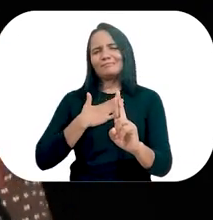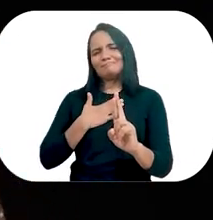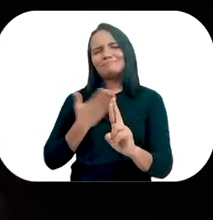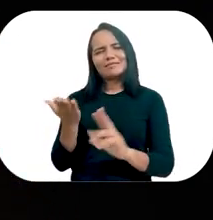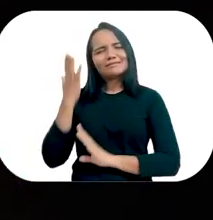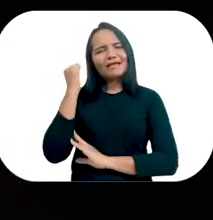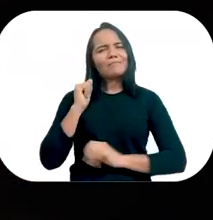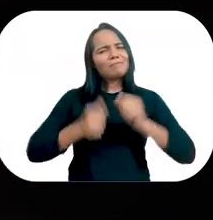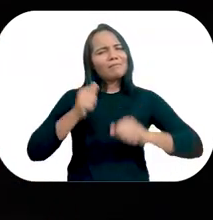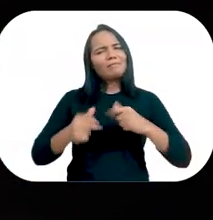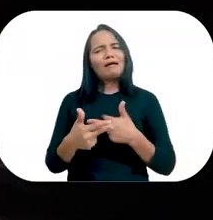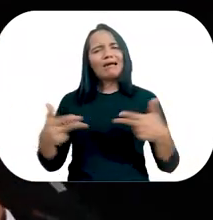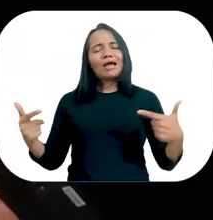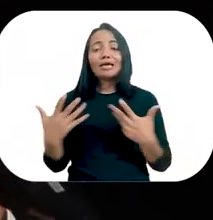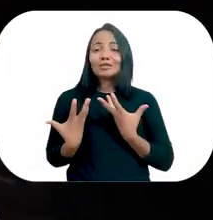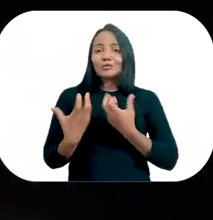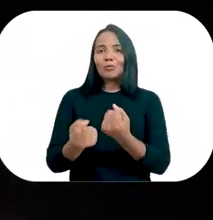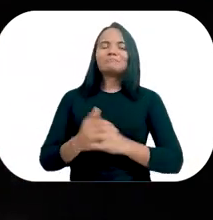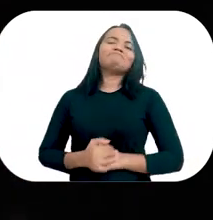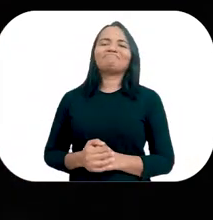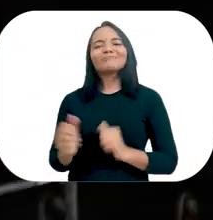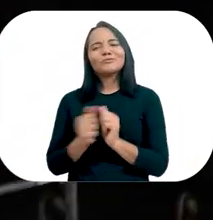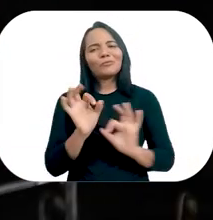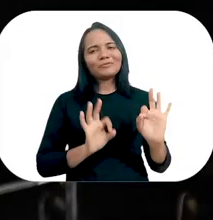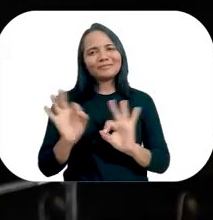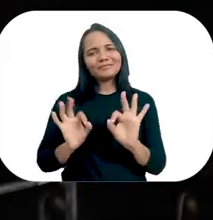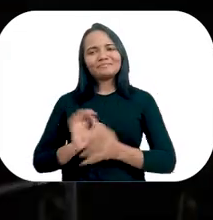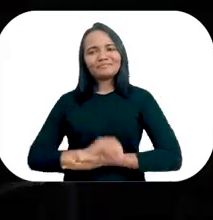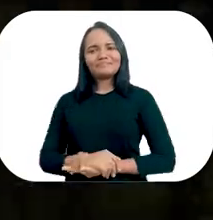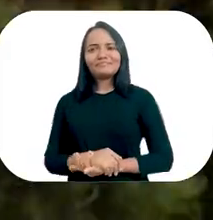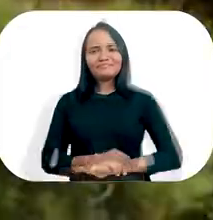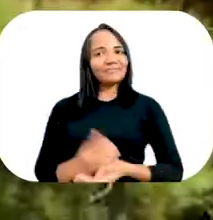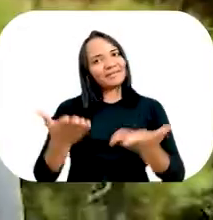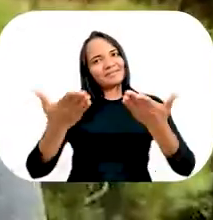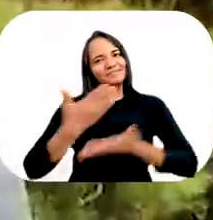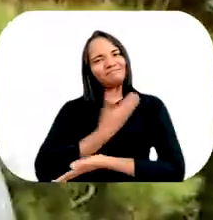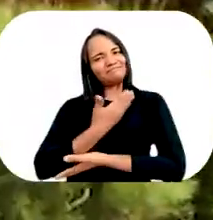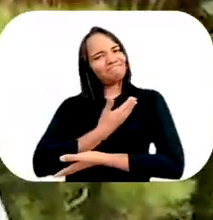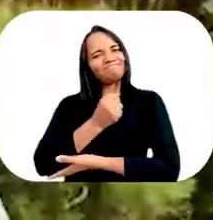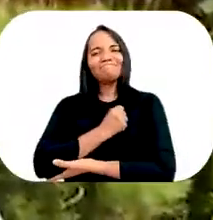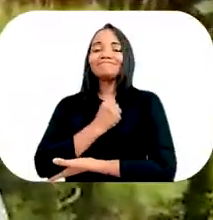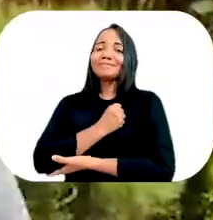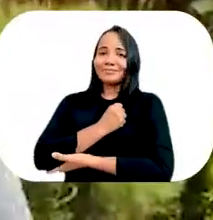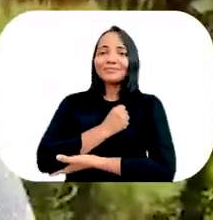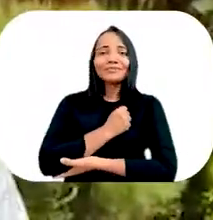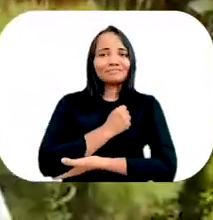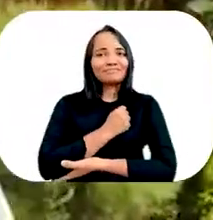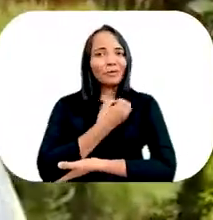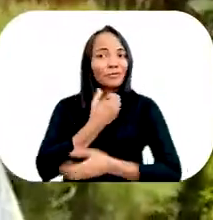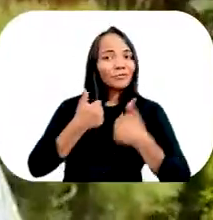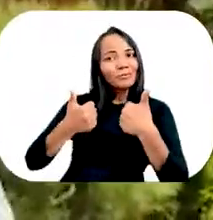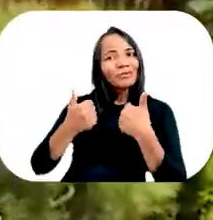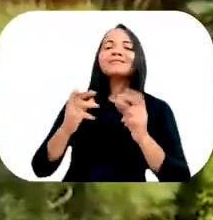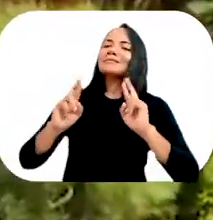instrumentos percussivos, e ele aceitou, veio e a gente fez aqui. Fala, meu grande amigo Custódio, tudo bom? Espero